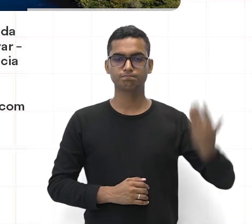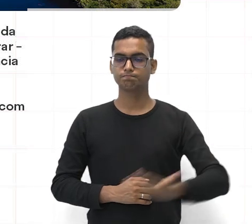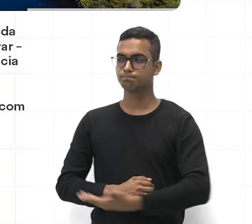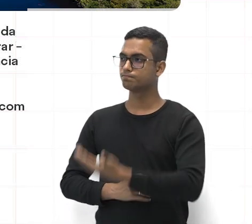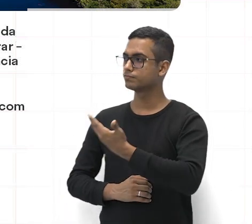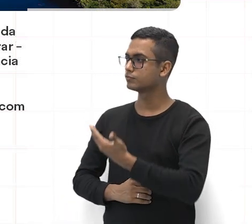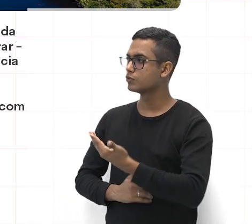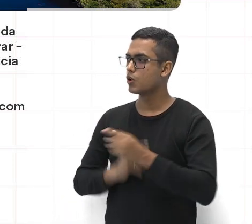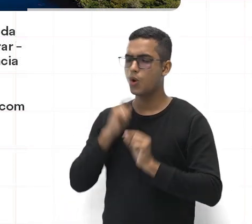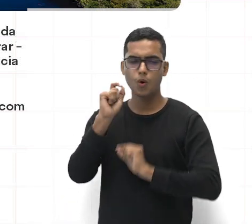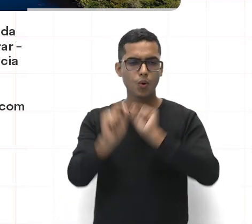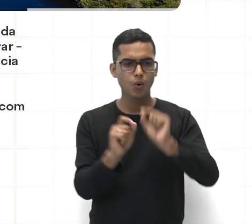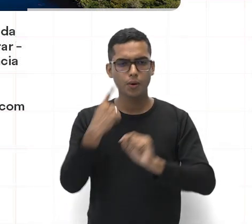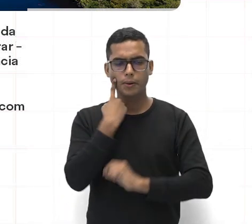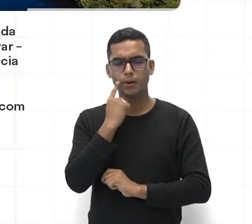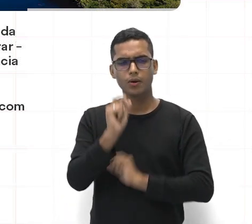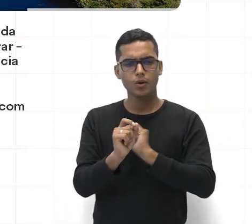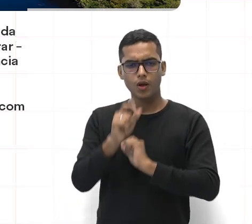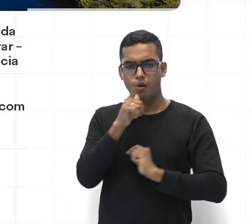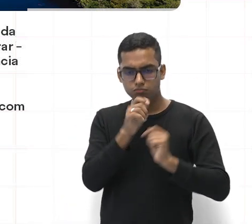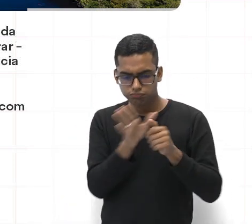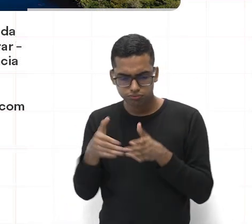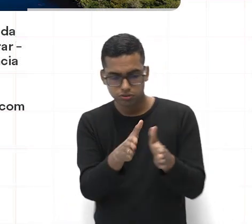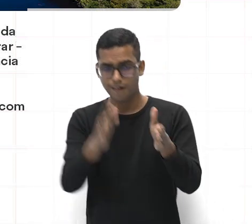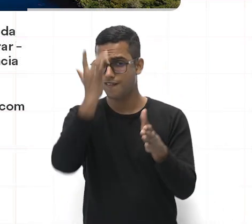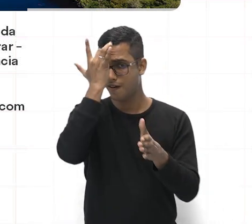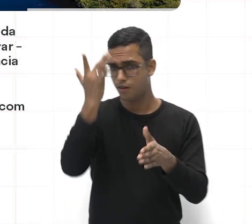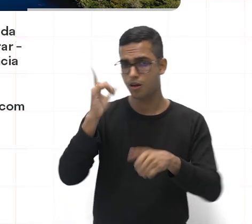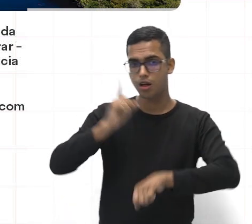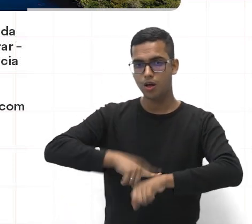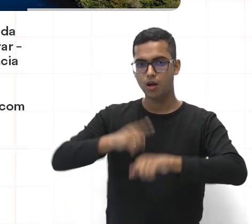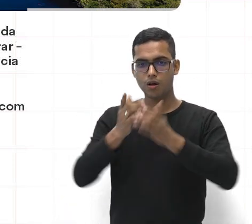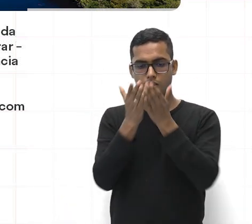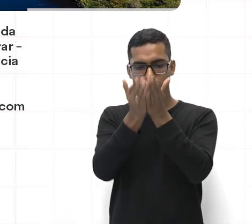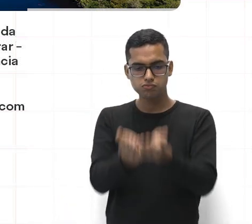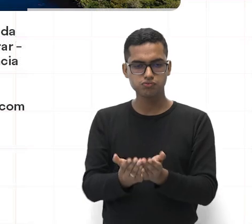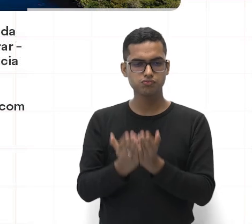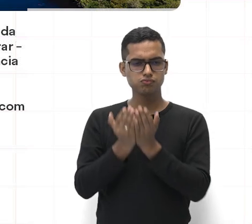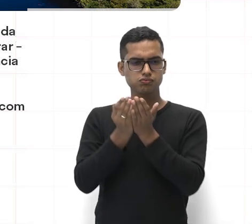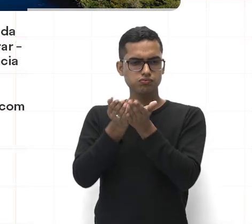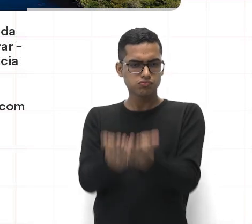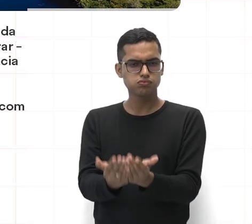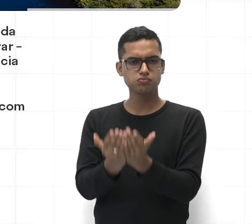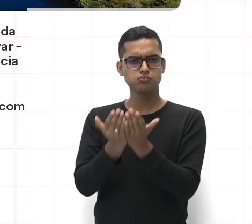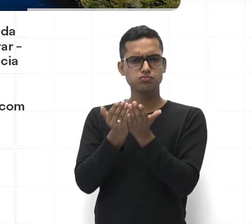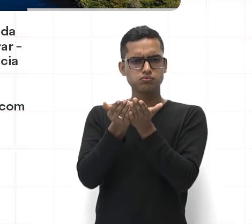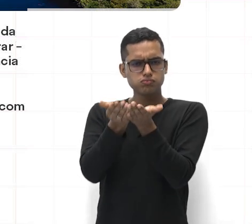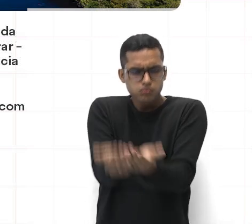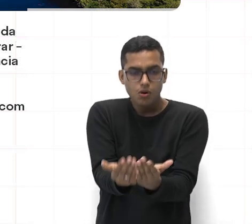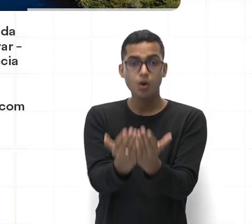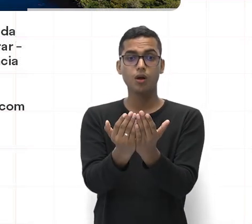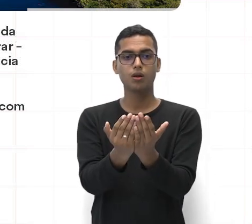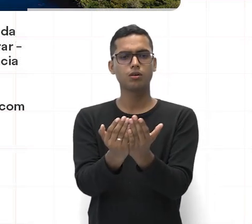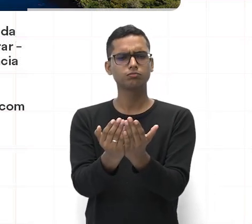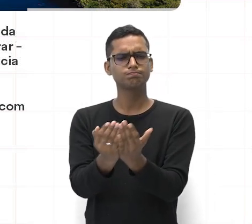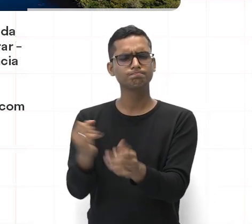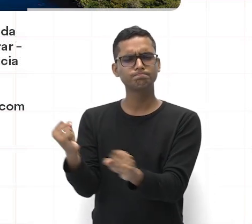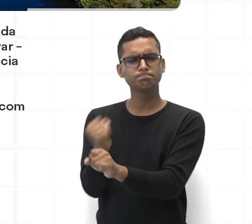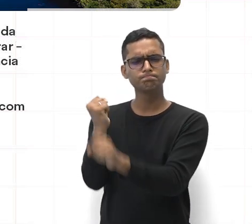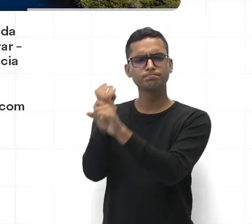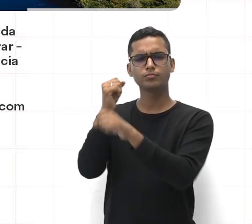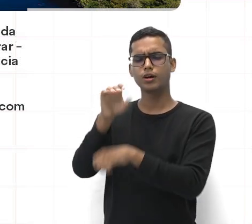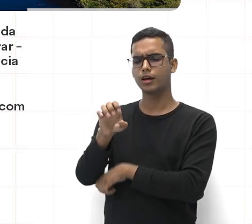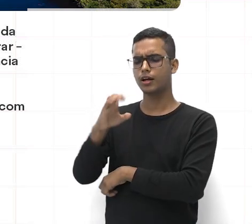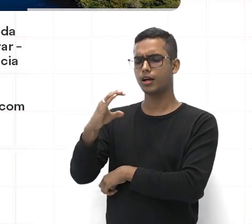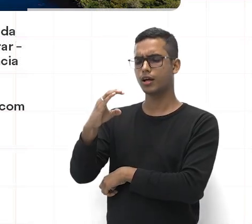de planaltos, para facilitar a navegação, em alguns rios são construídas as eclusas, como